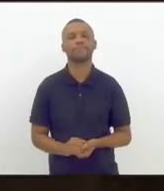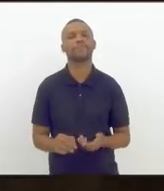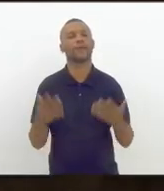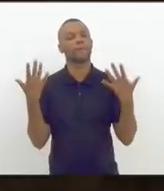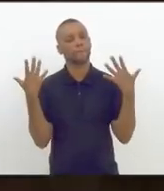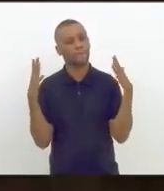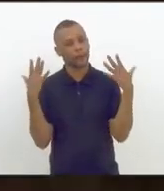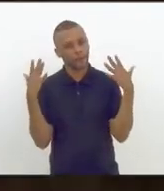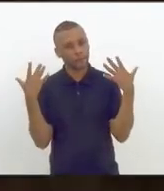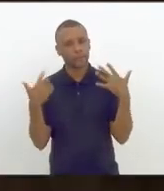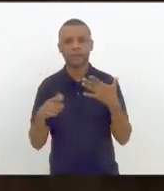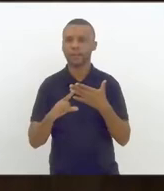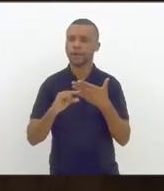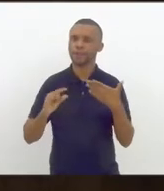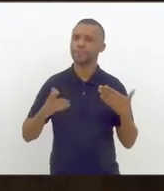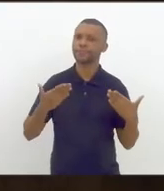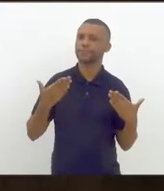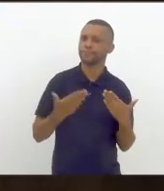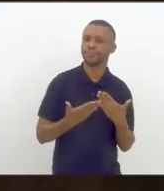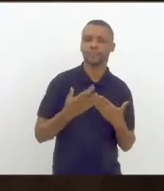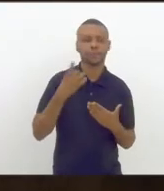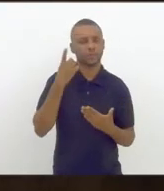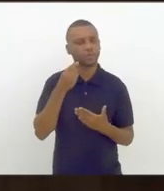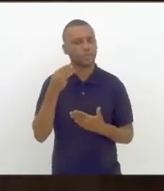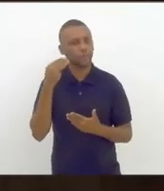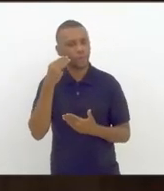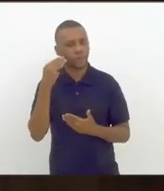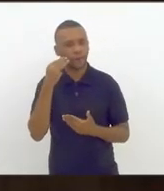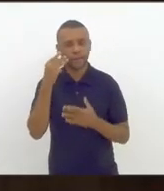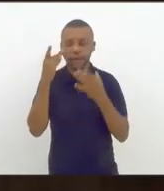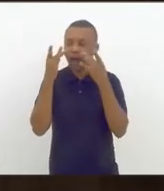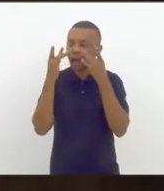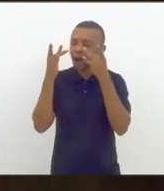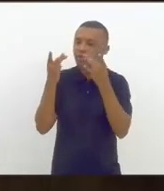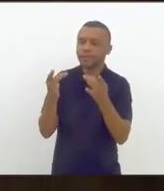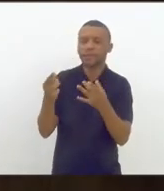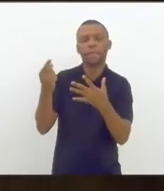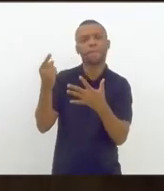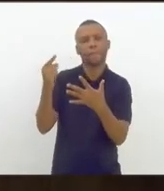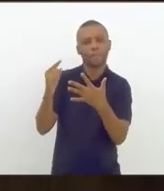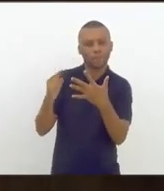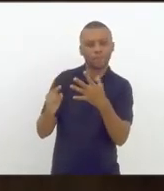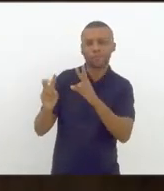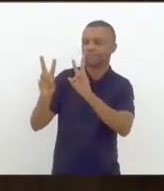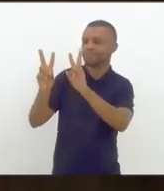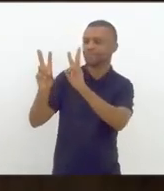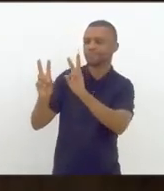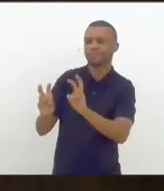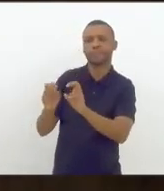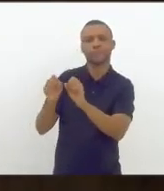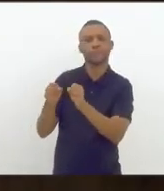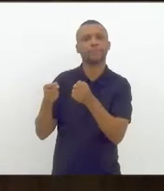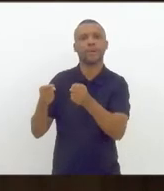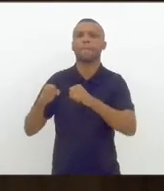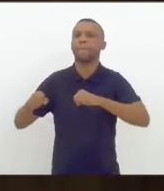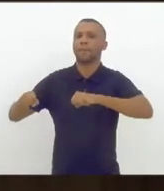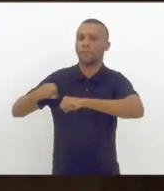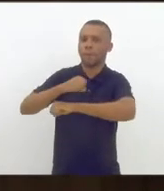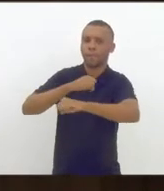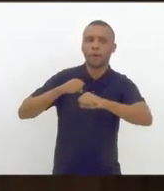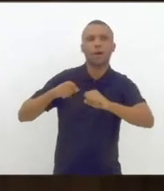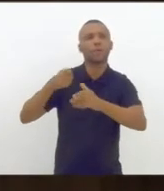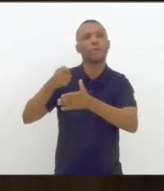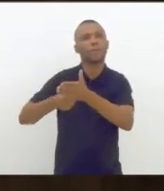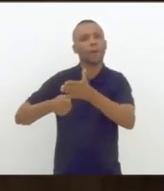Parabenizando a autora, a deputada Mônica Francisco, sempre tão atenta às questões do enfrentamento à violência contra a